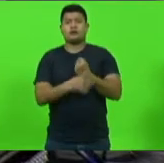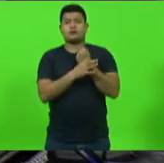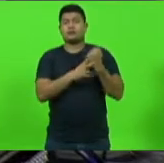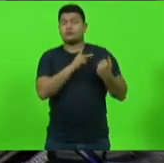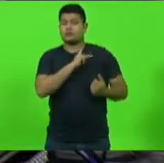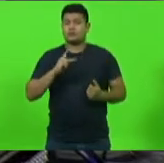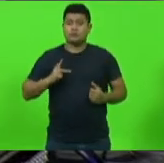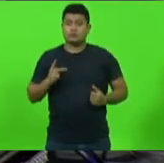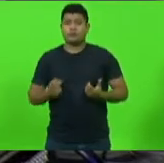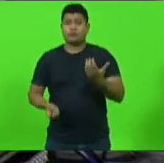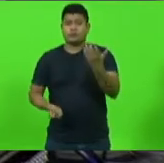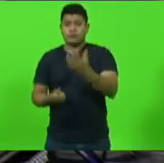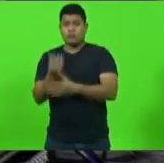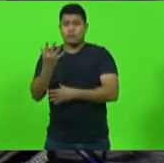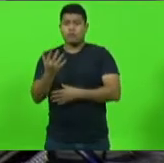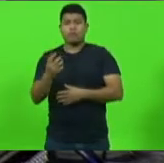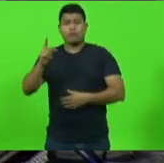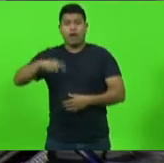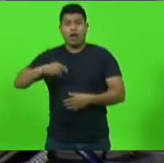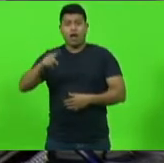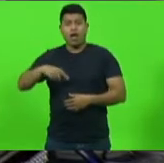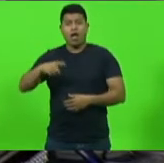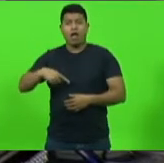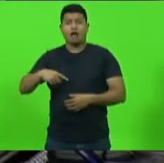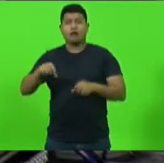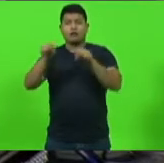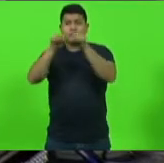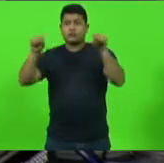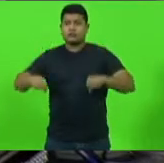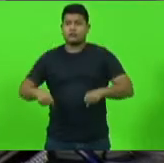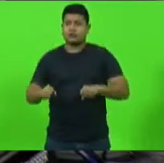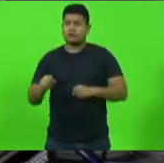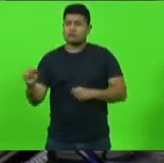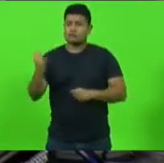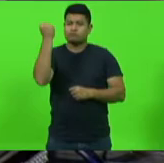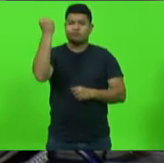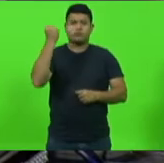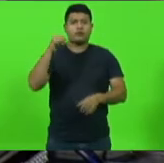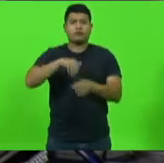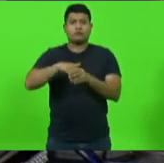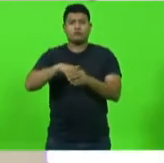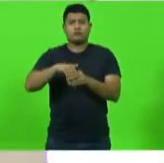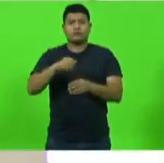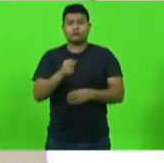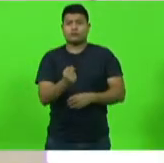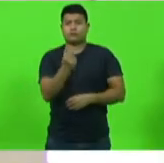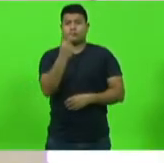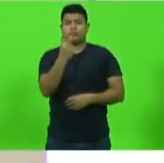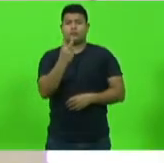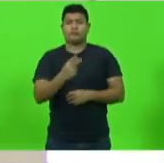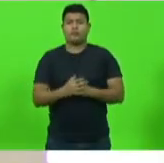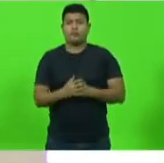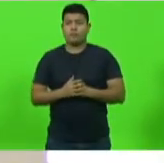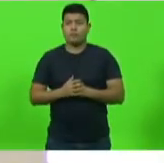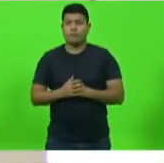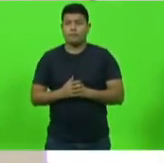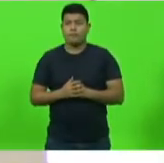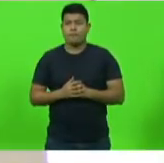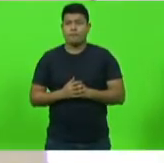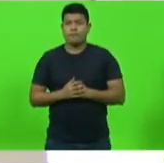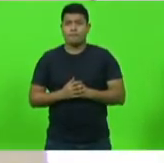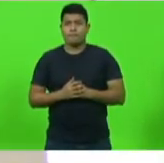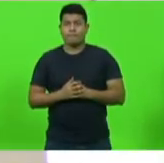foi criado e é um sistema de muito sucesso. Voto 2. Senhor presidente. Eu só preciso fazer uma correção